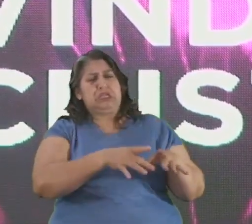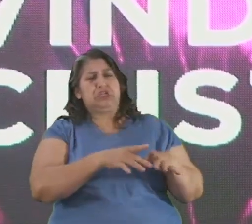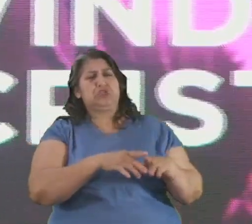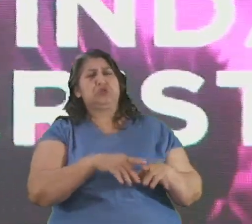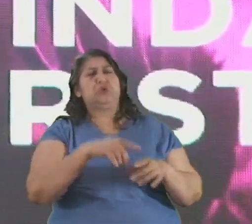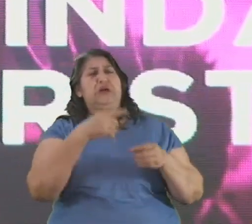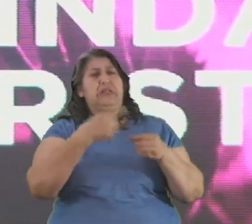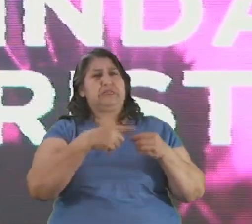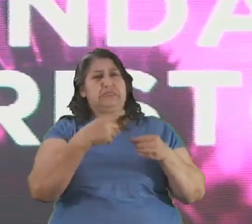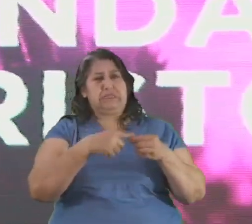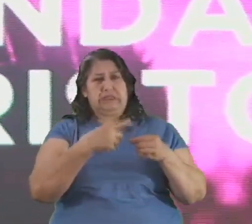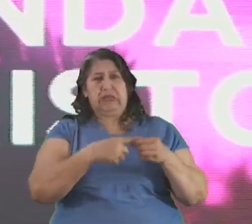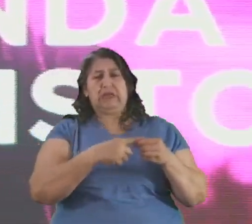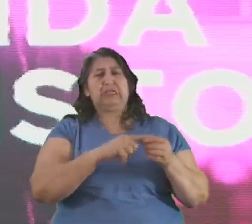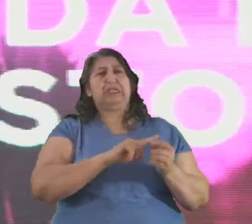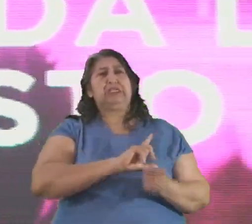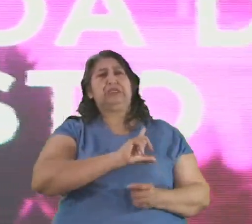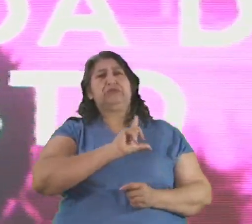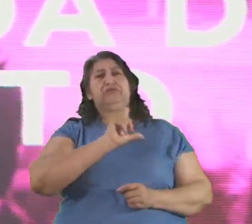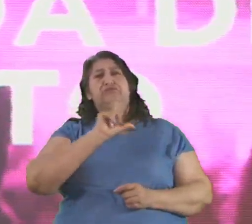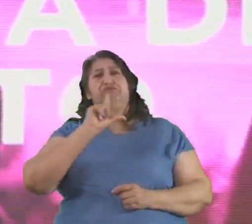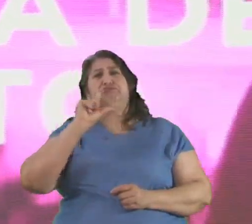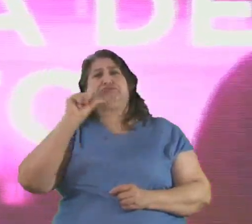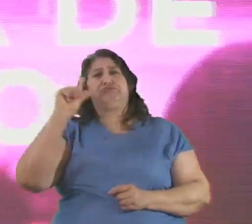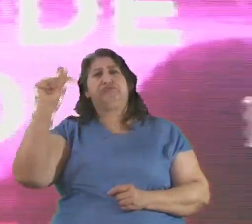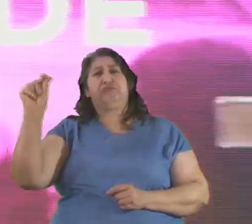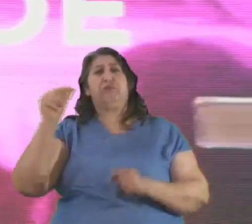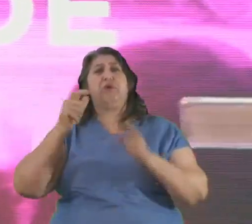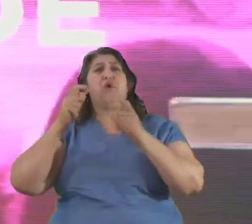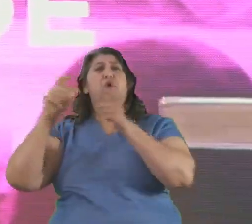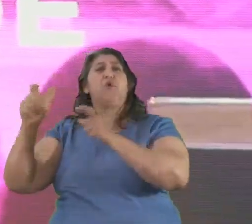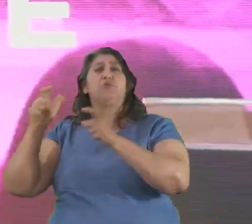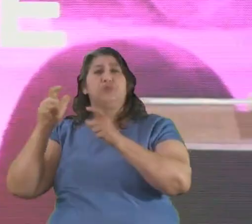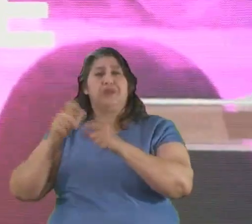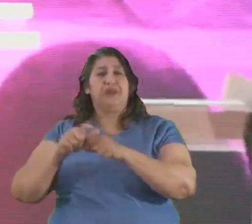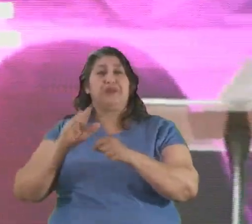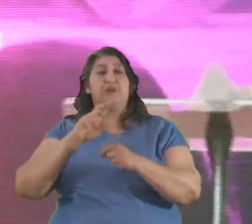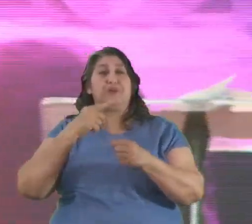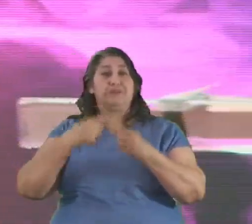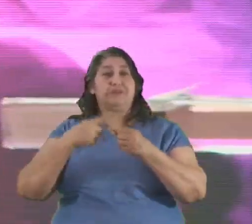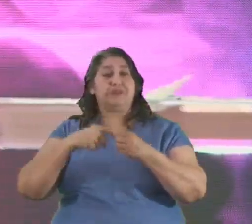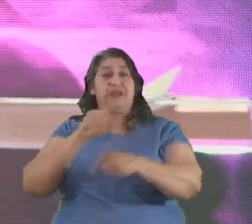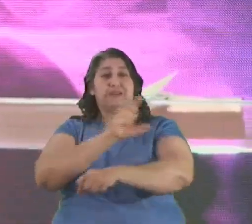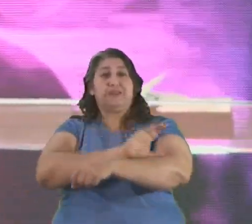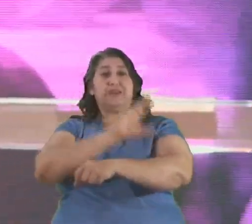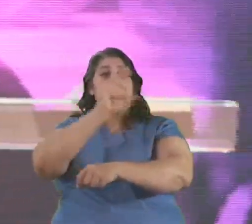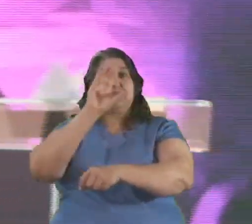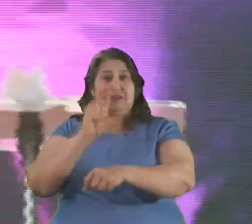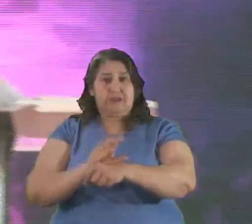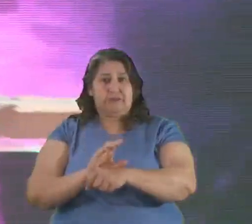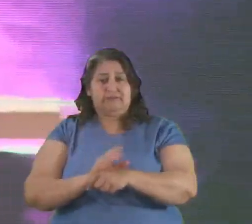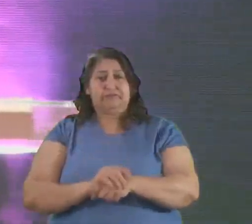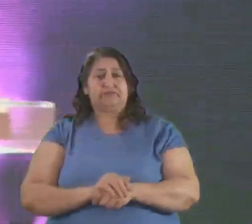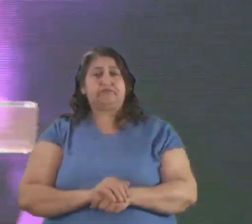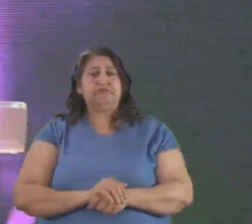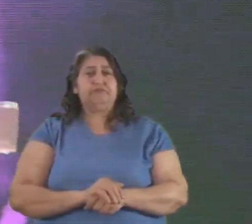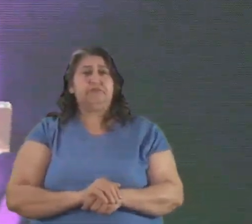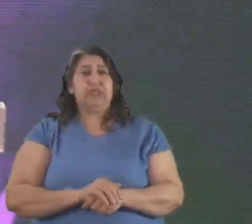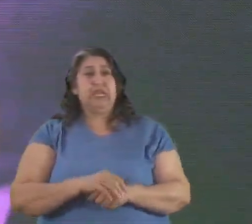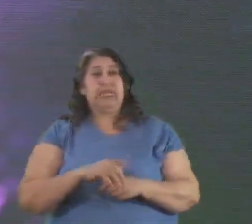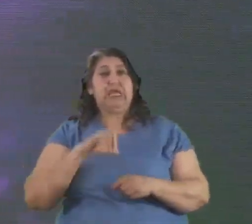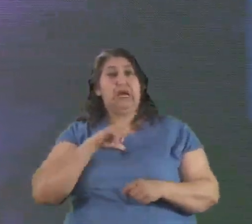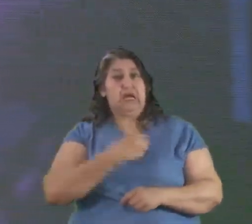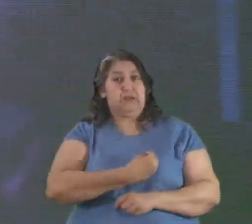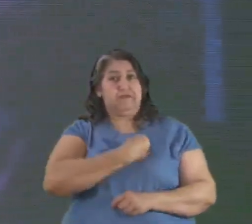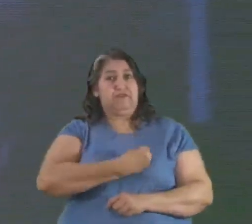Caldeus e se tornou peregrino numa terra chamada Canaã. Uma terra que era habitada por um